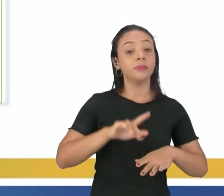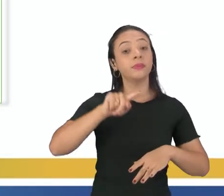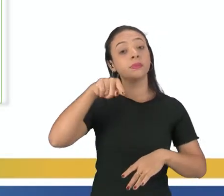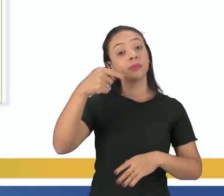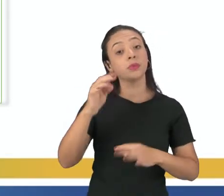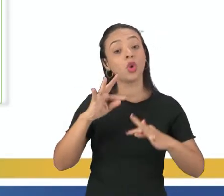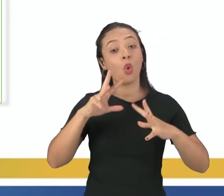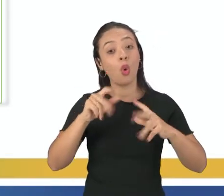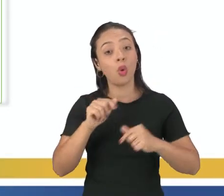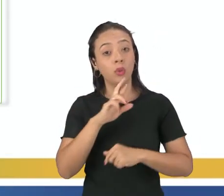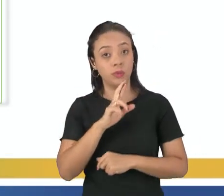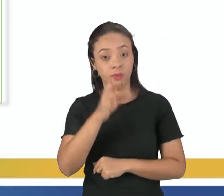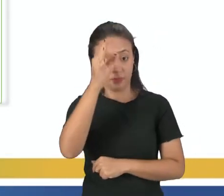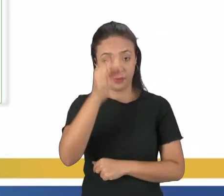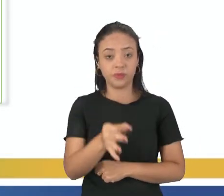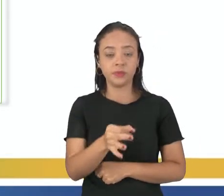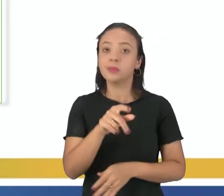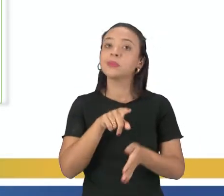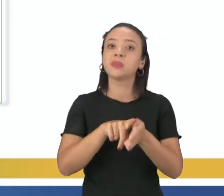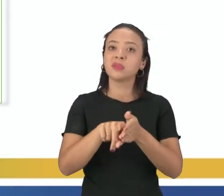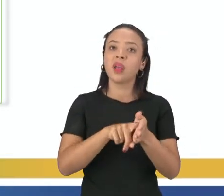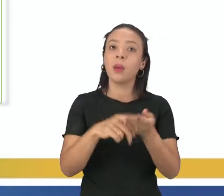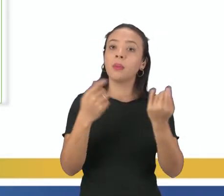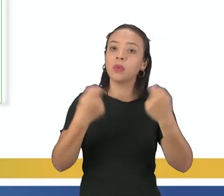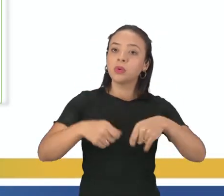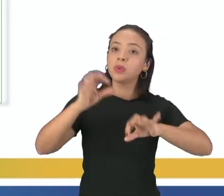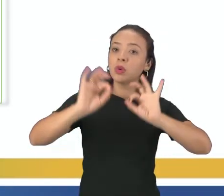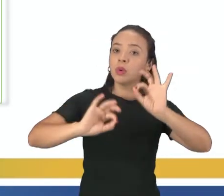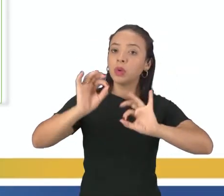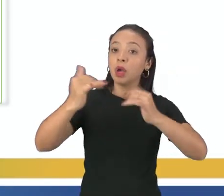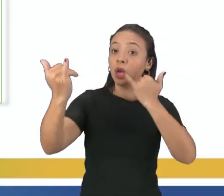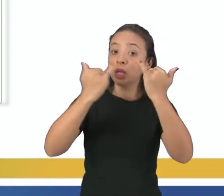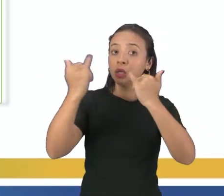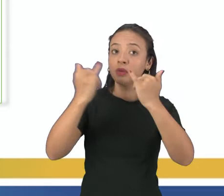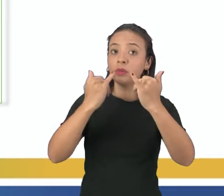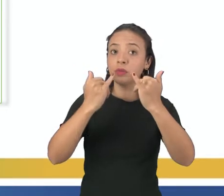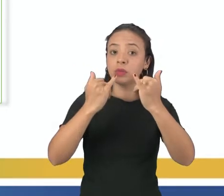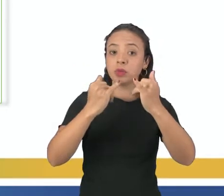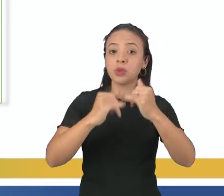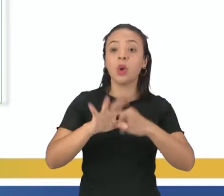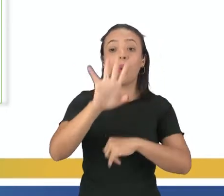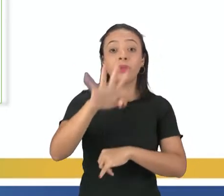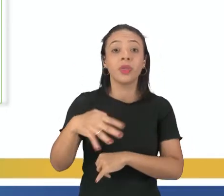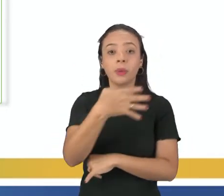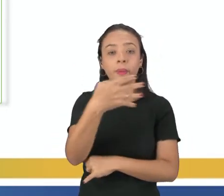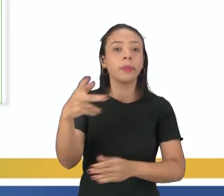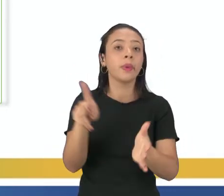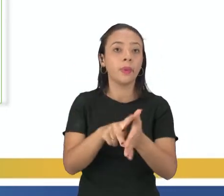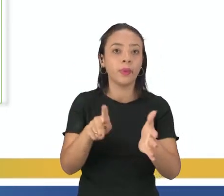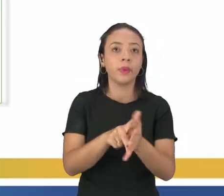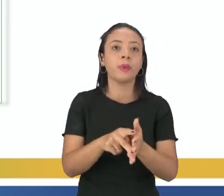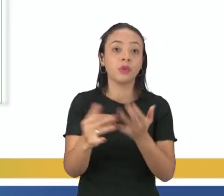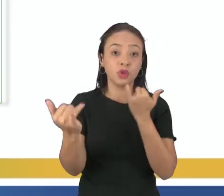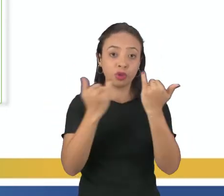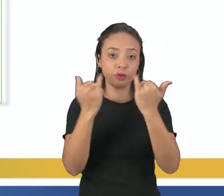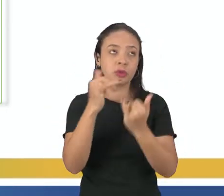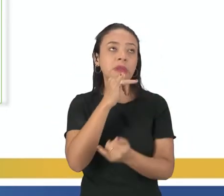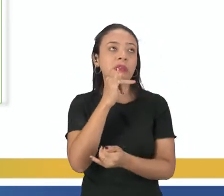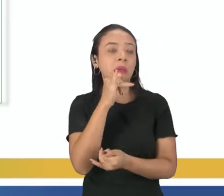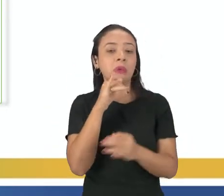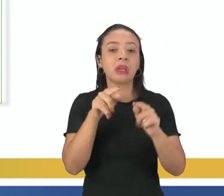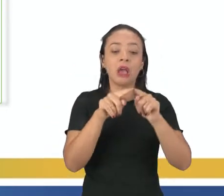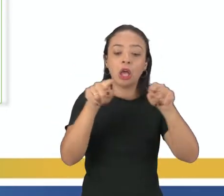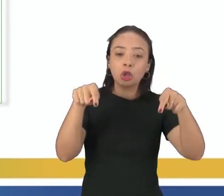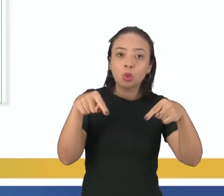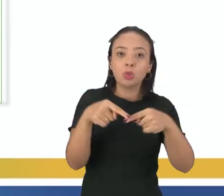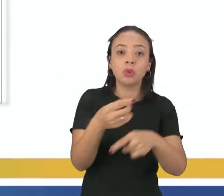Depois que todos responderem a pesquisa, podemos organizar os dados obtidos em uma planilha de dados. Vamos supor que a turma do sexto ano